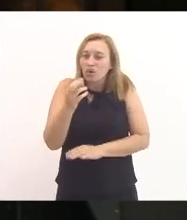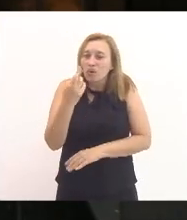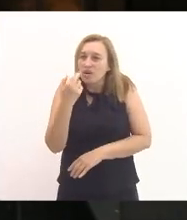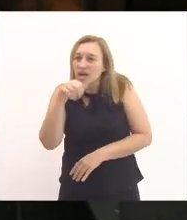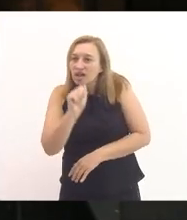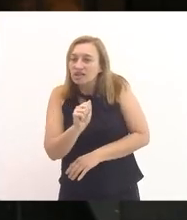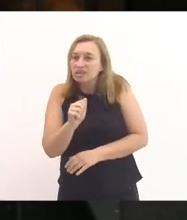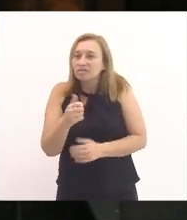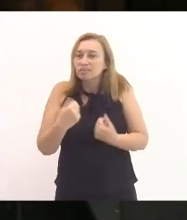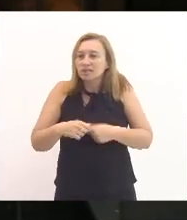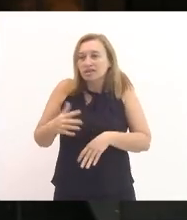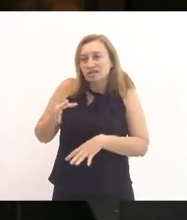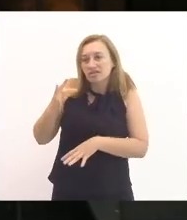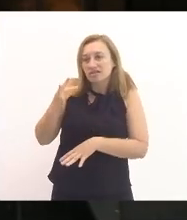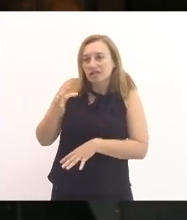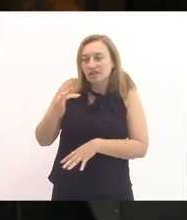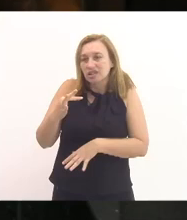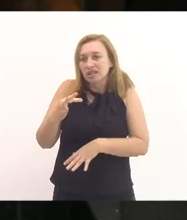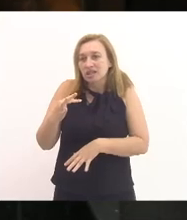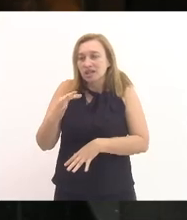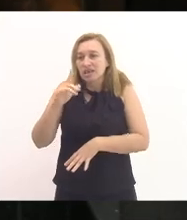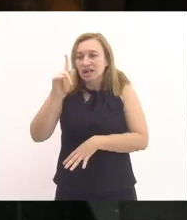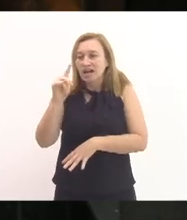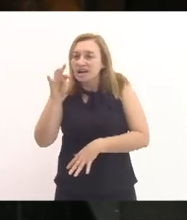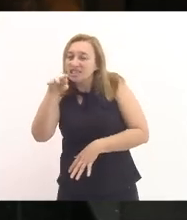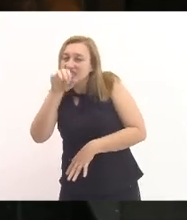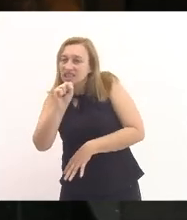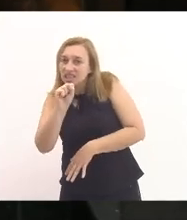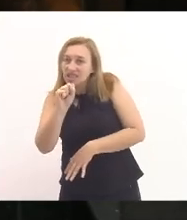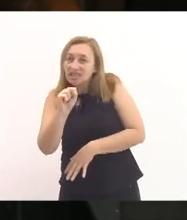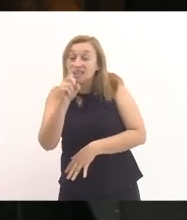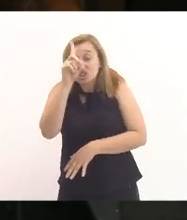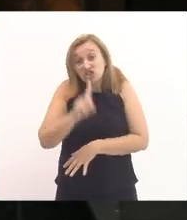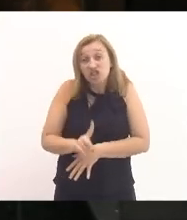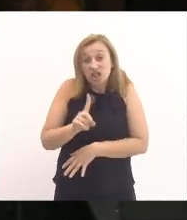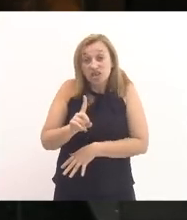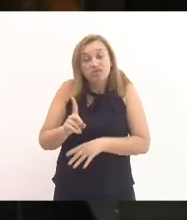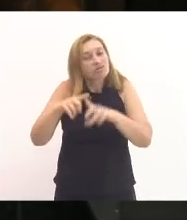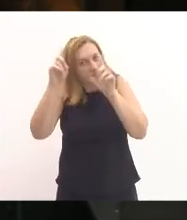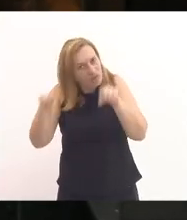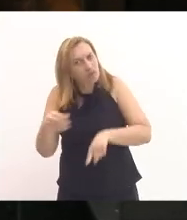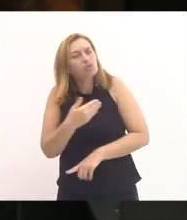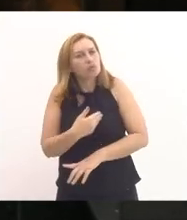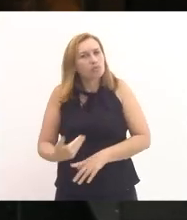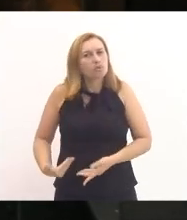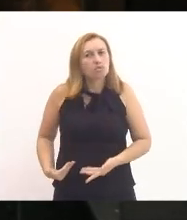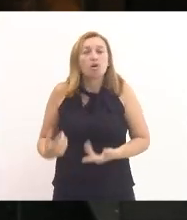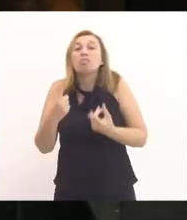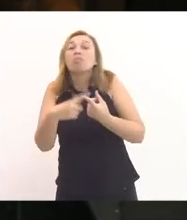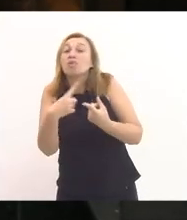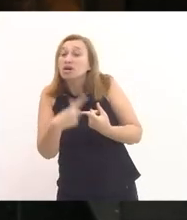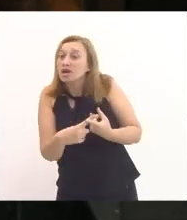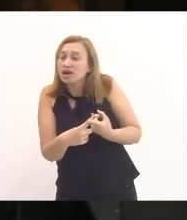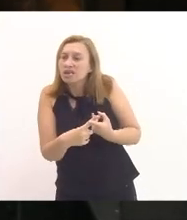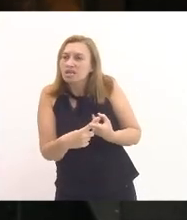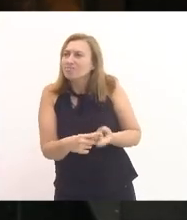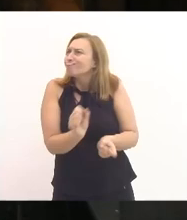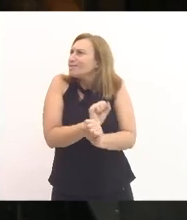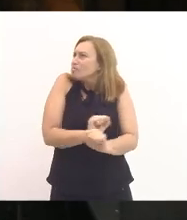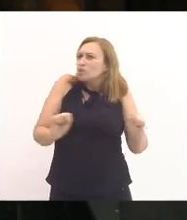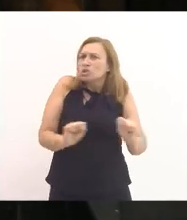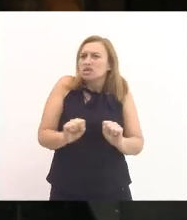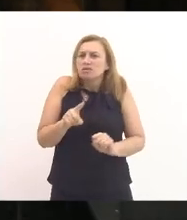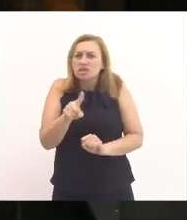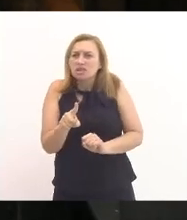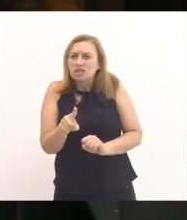tem de prever garantias e direitos dos seus servidores porque não é possível